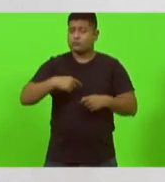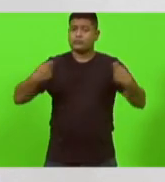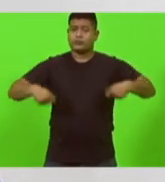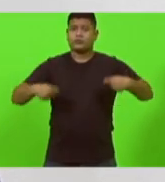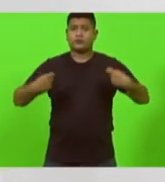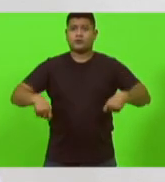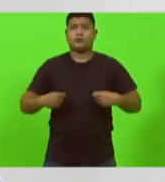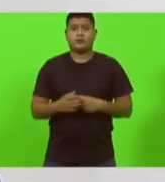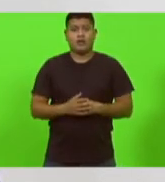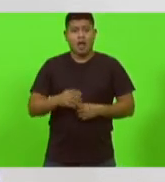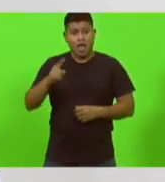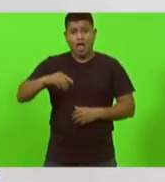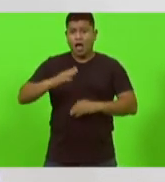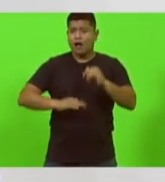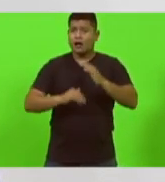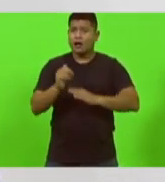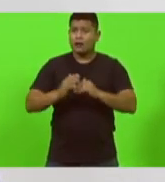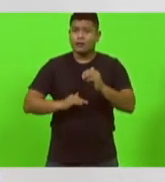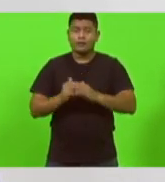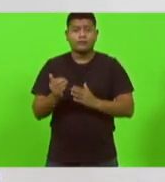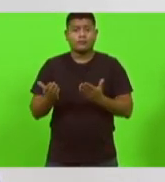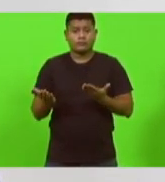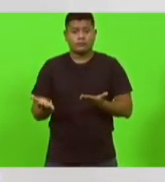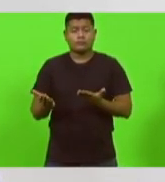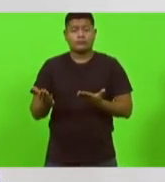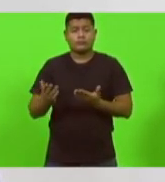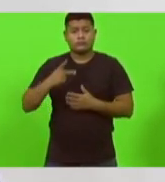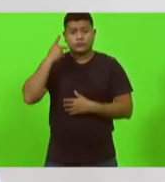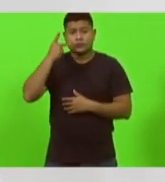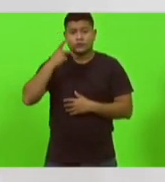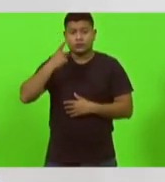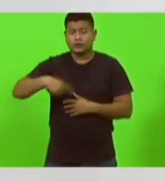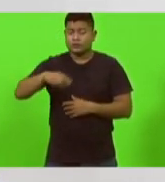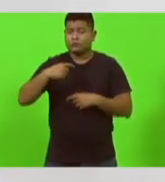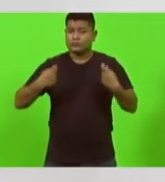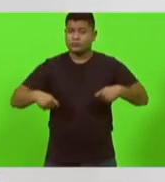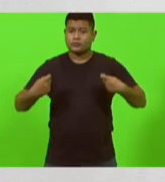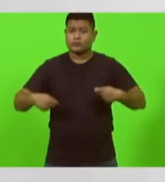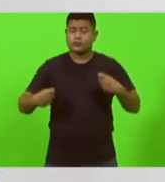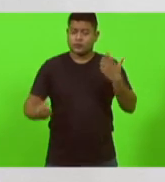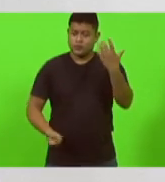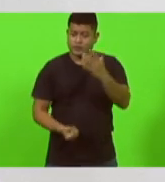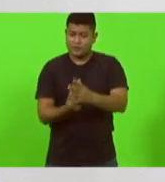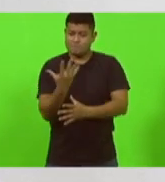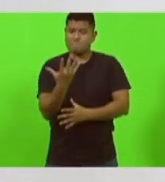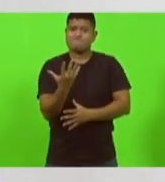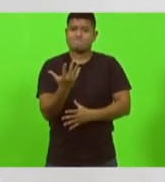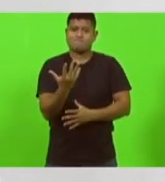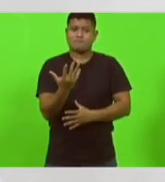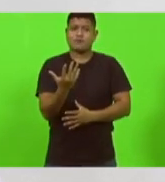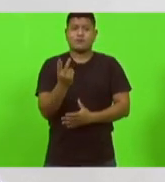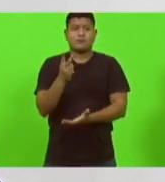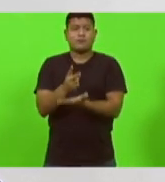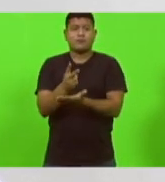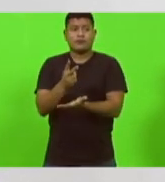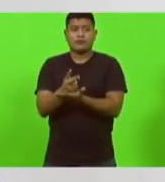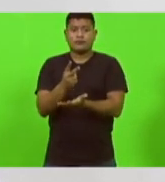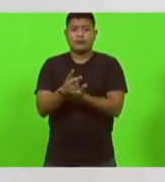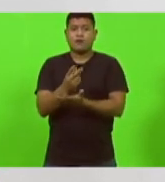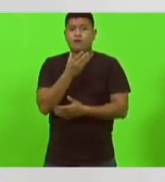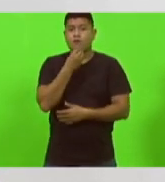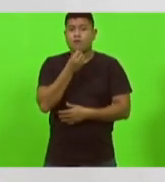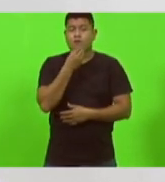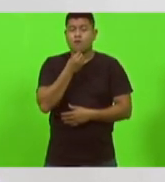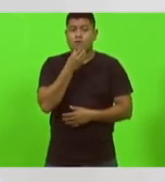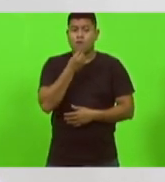Estas são as ações, as políticas que nós temos que construir, que criar, para manter o homem lá no campo,